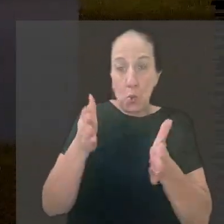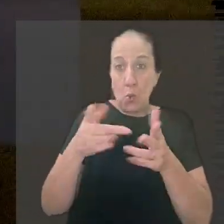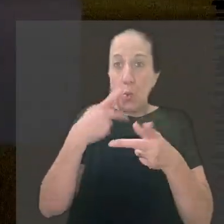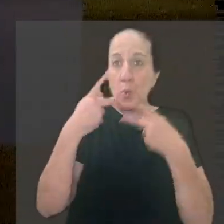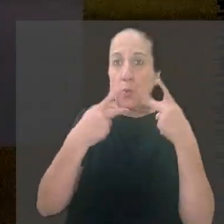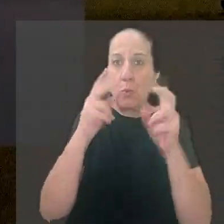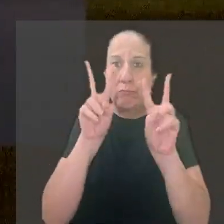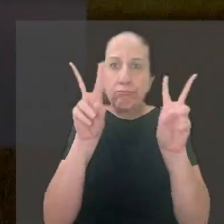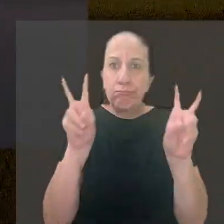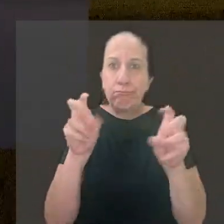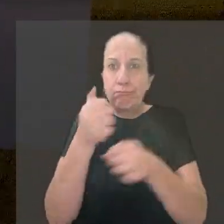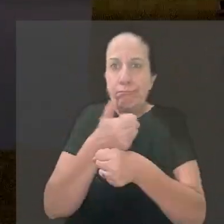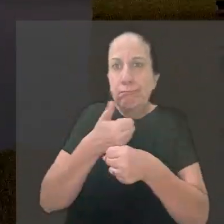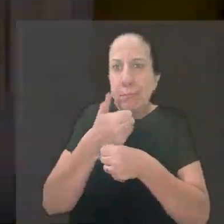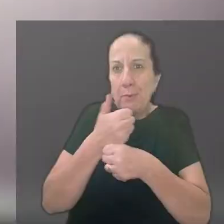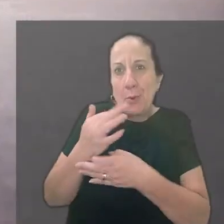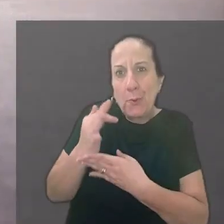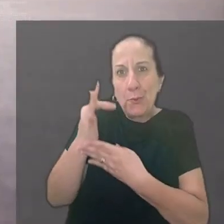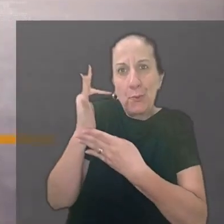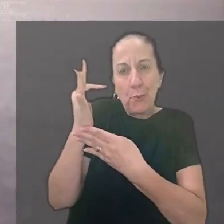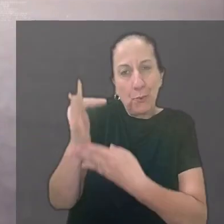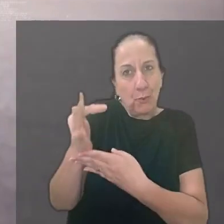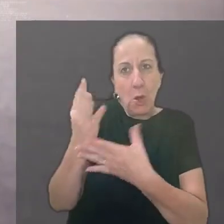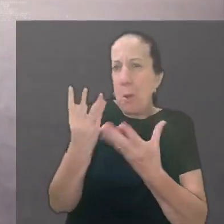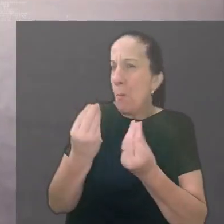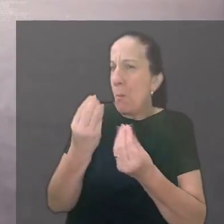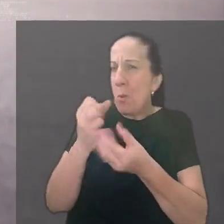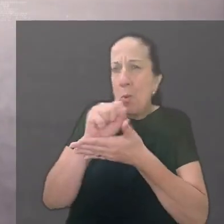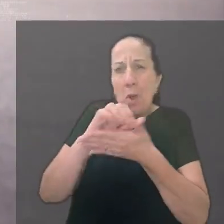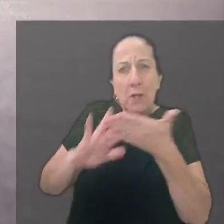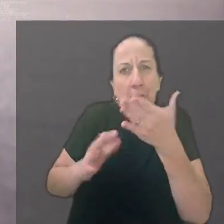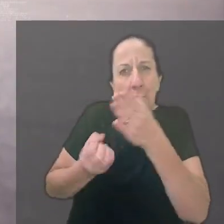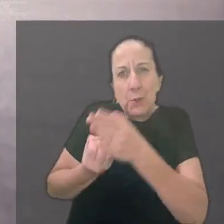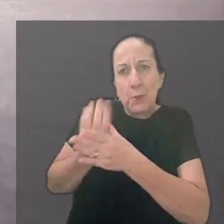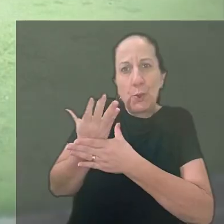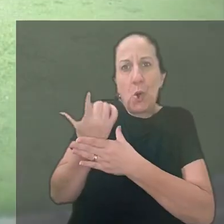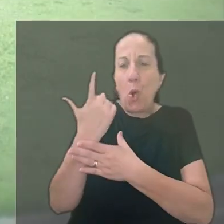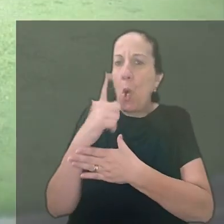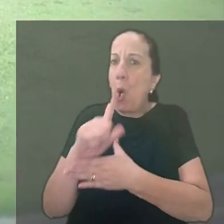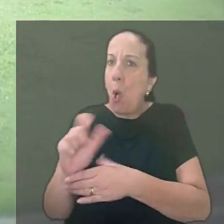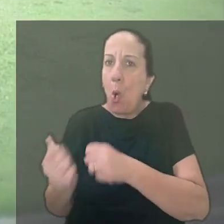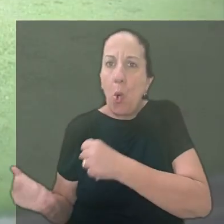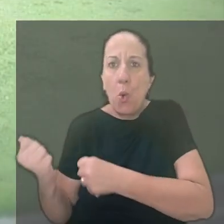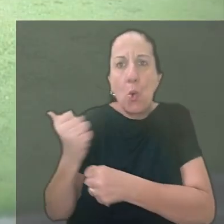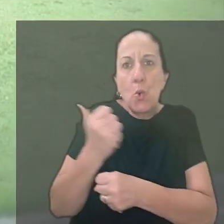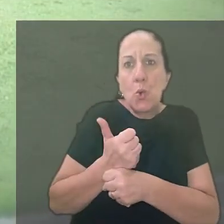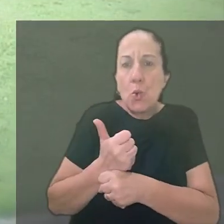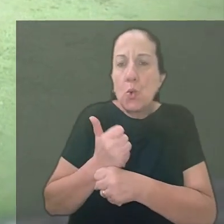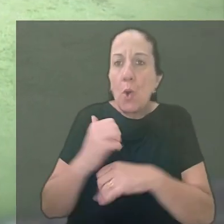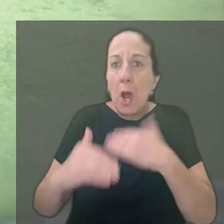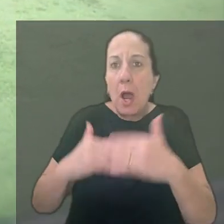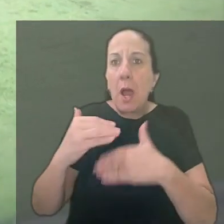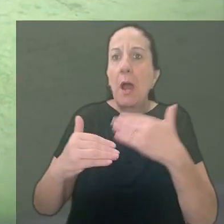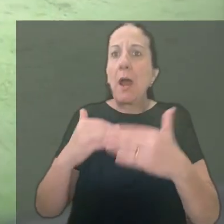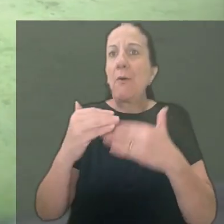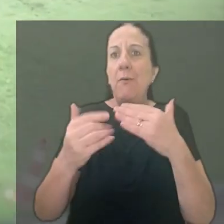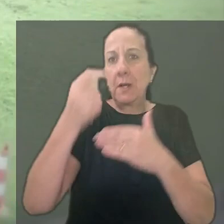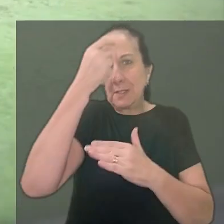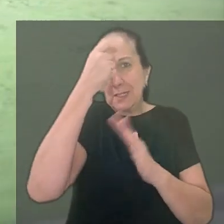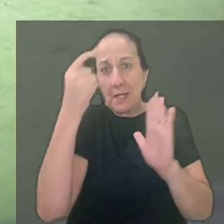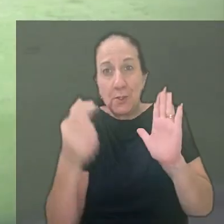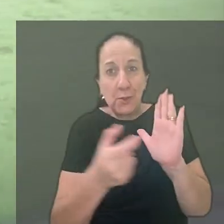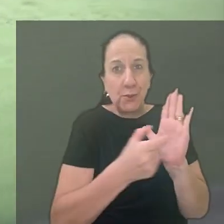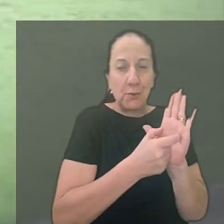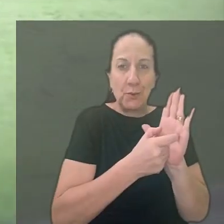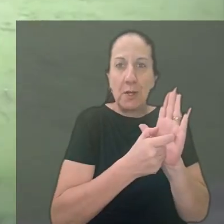último episódio, falaremos das profissões do futuro. Há muitas atividades surgindo e outras sendo substituídas com o avanço da